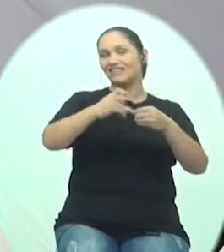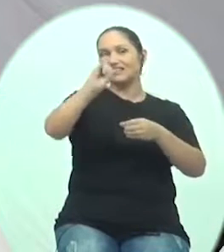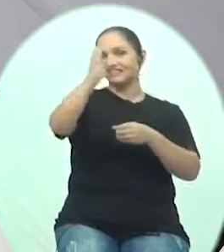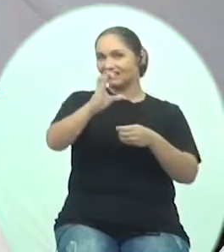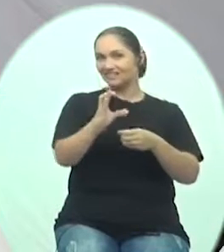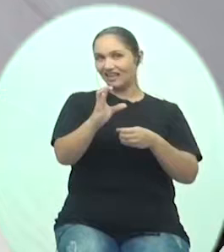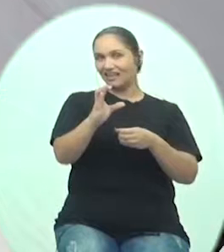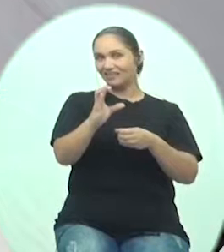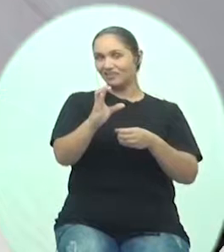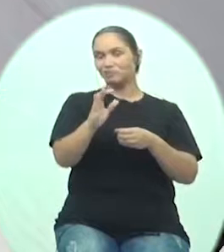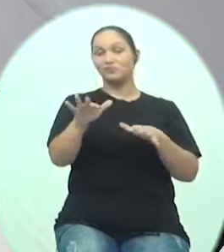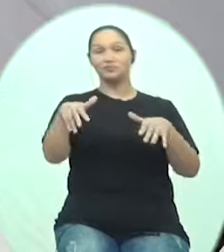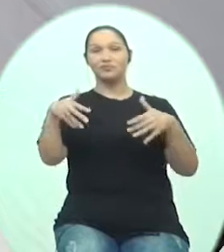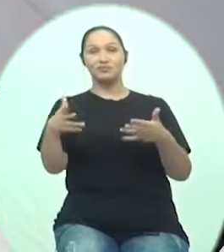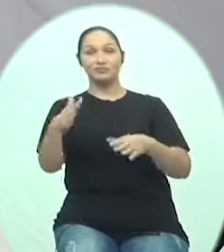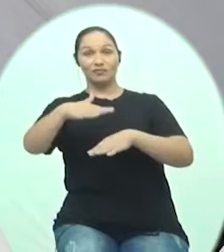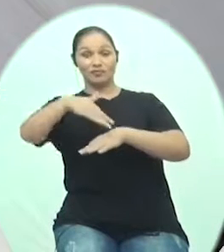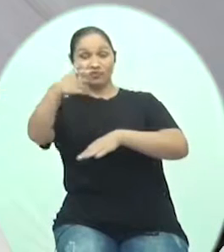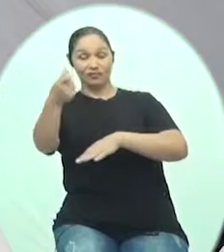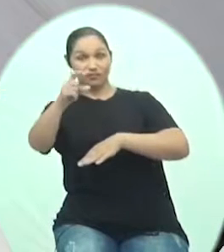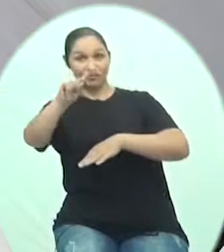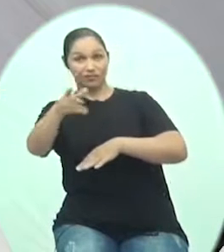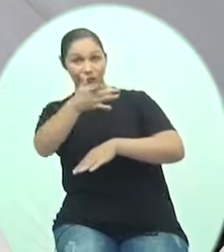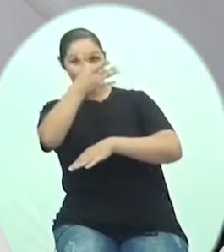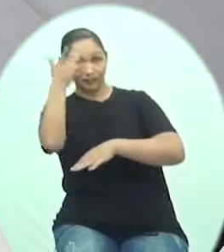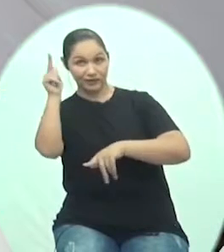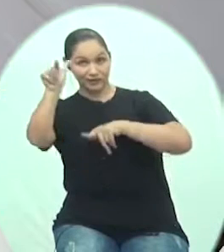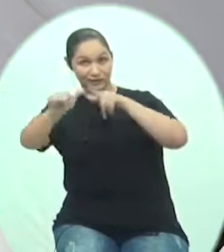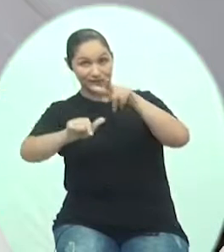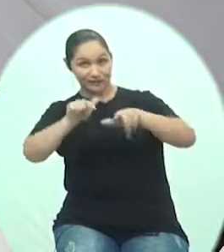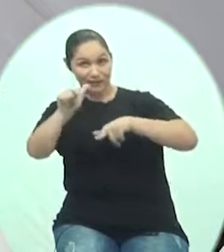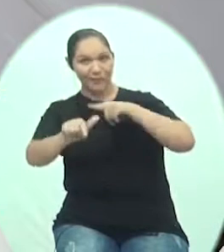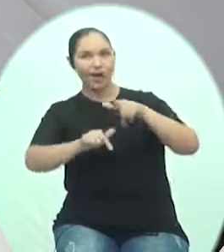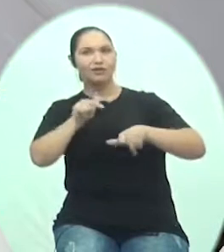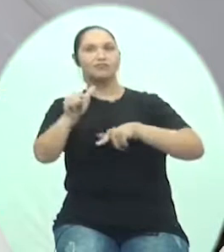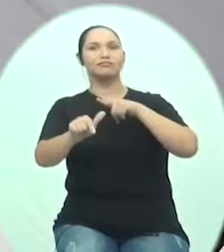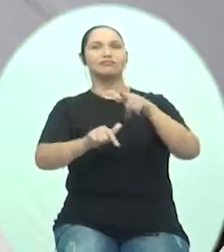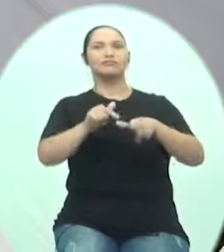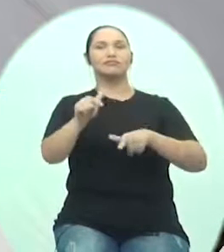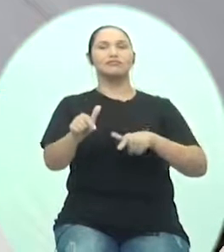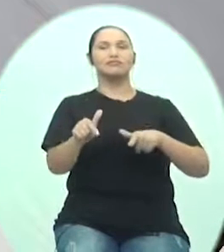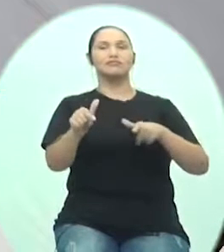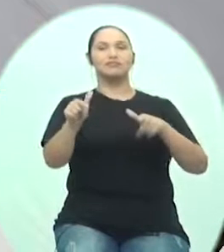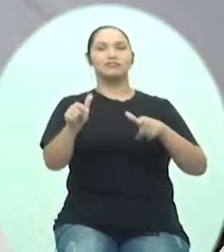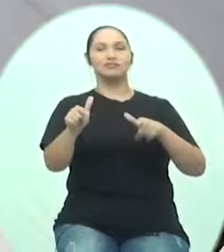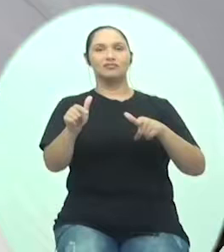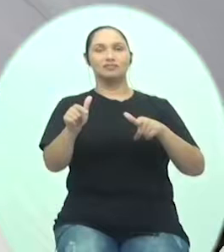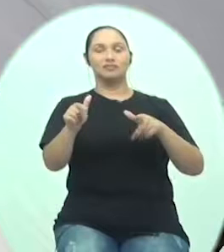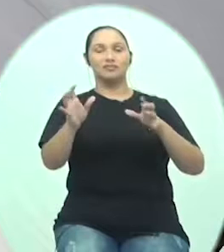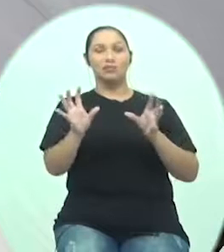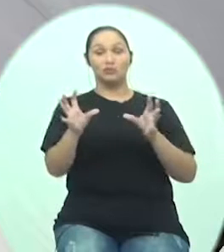Sara mais de 6.000 colaboradores e integram hoje o grupo